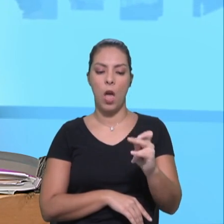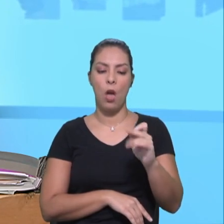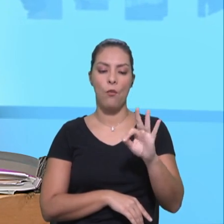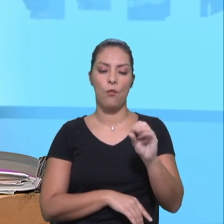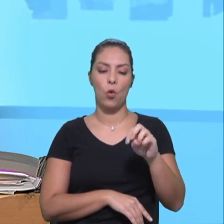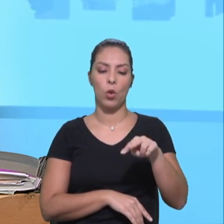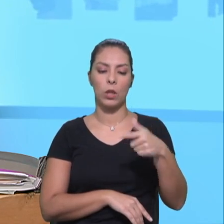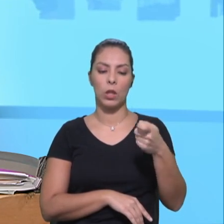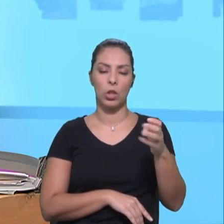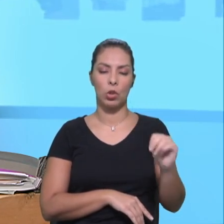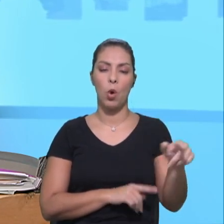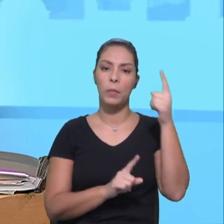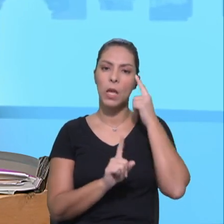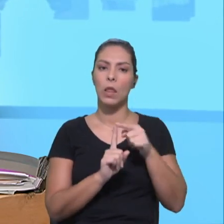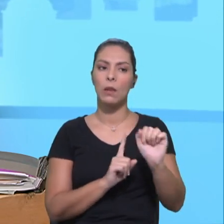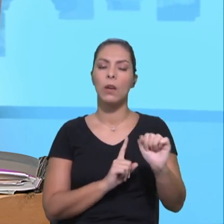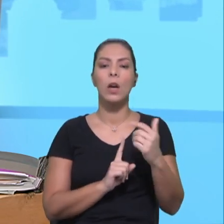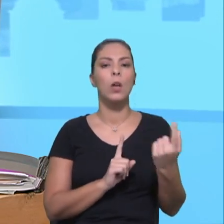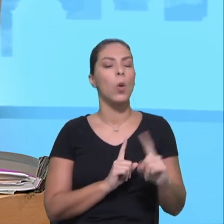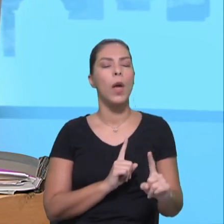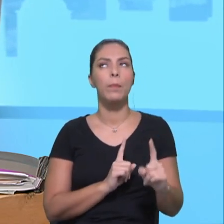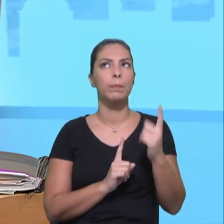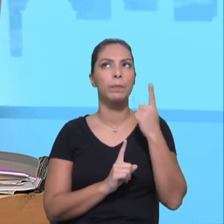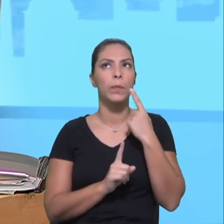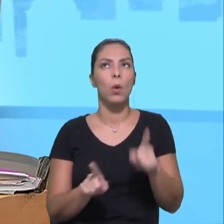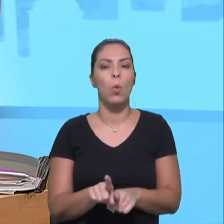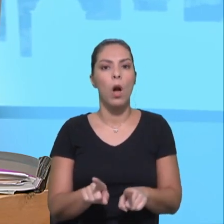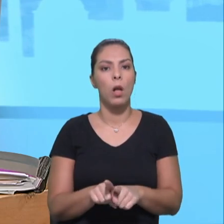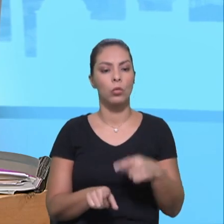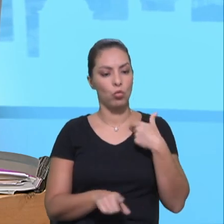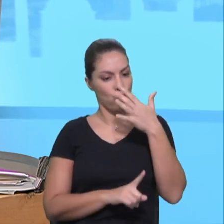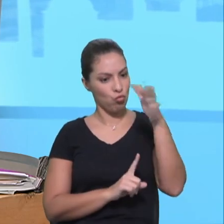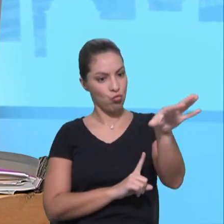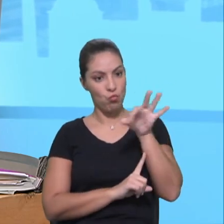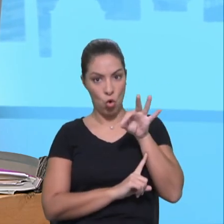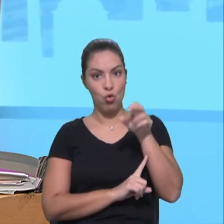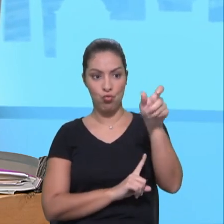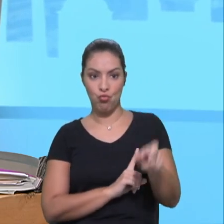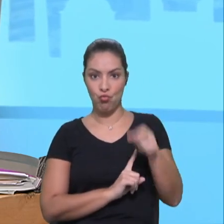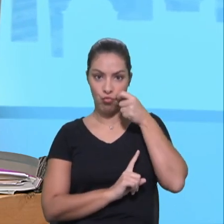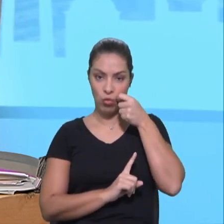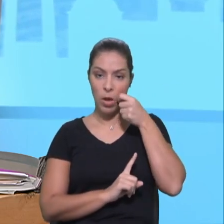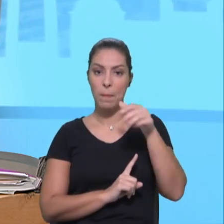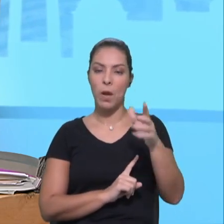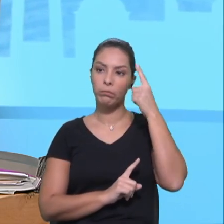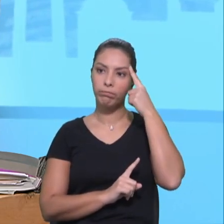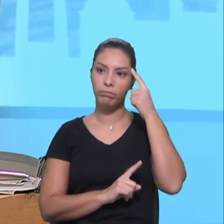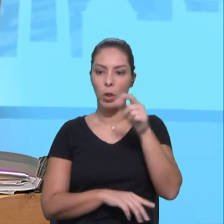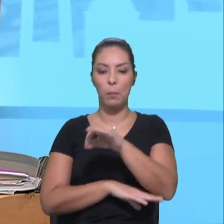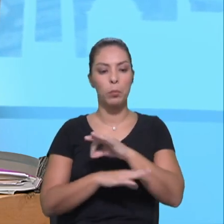que sejam apresentados, ou seja, a nossa escolha não está tão preocupada em